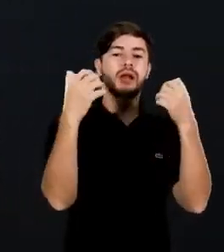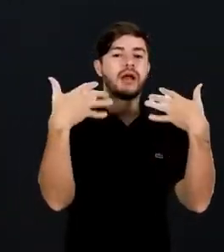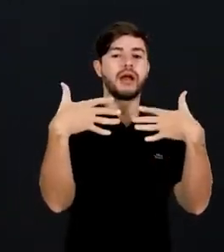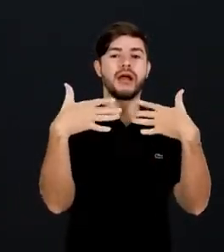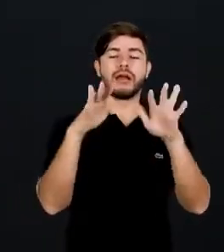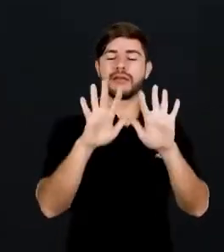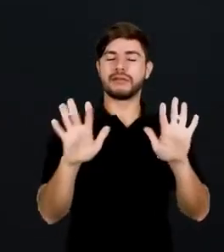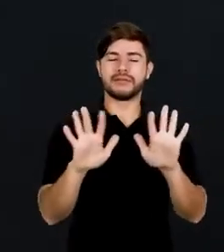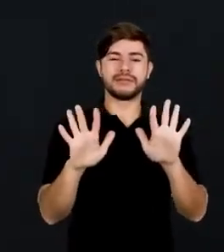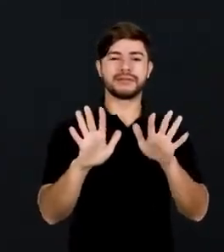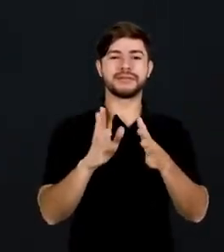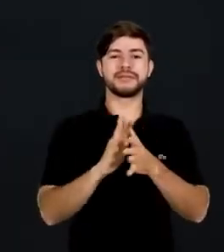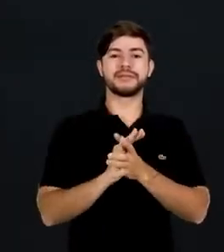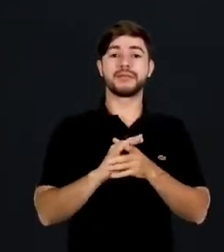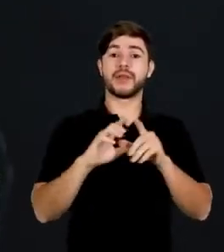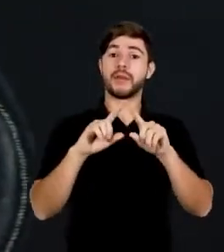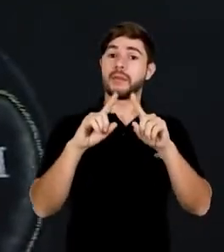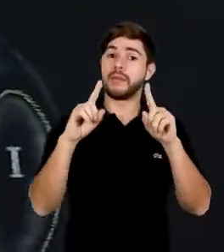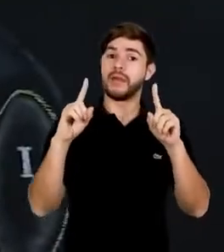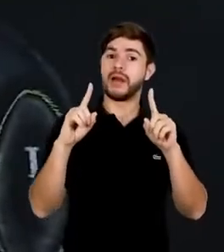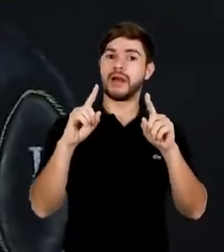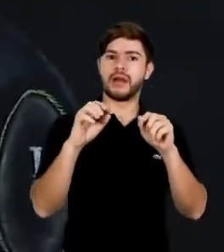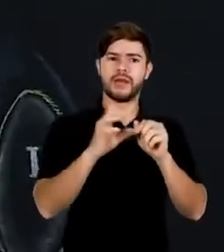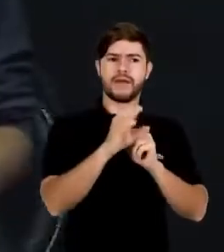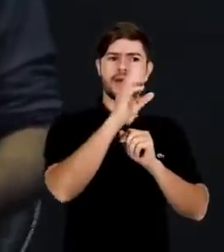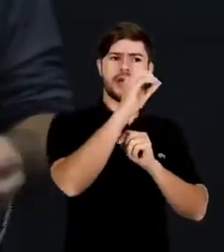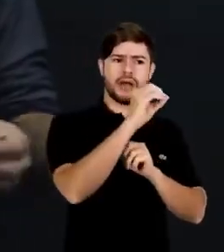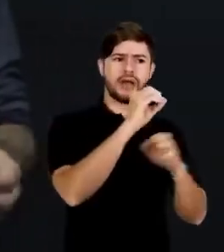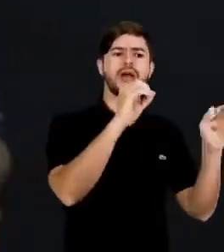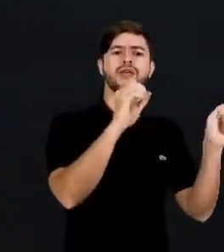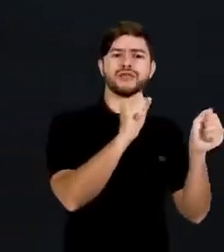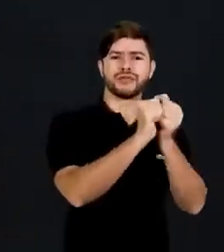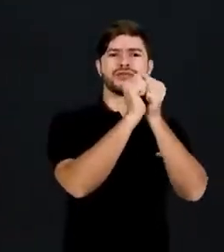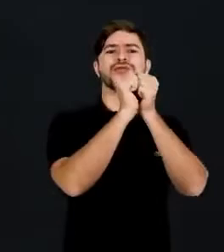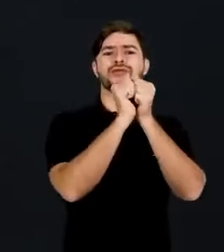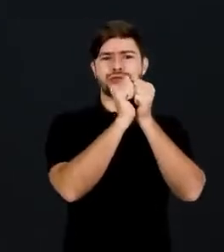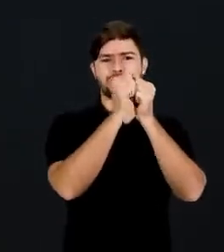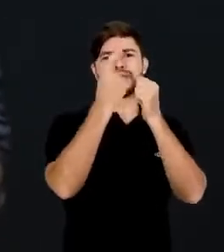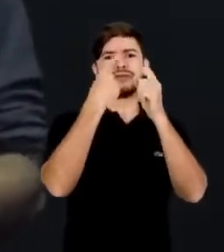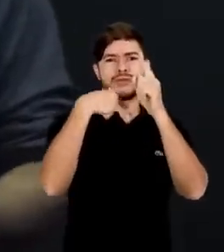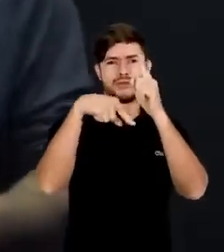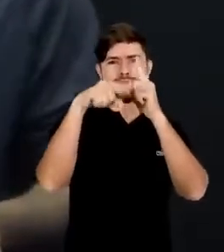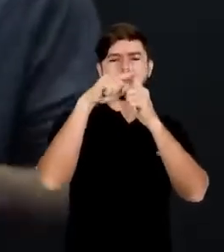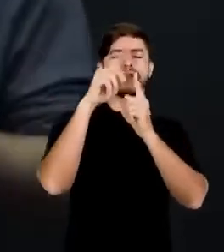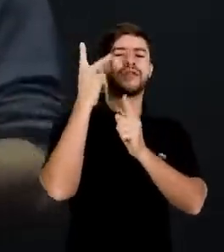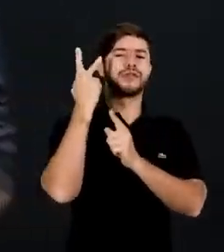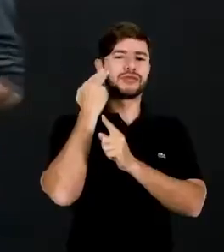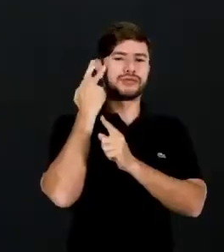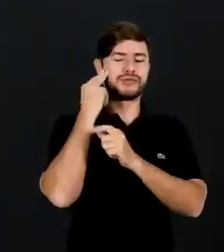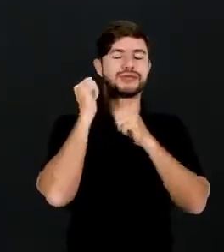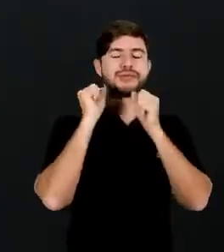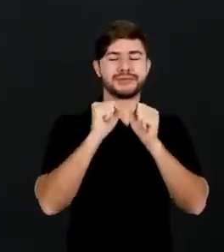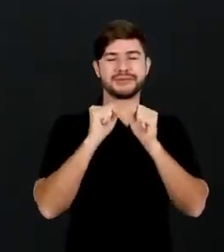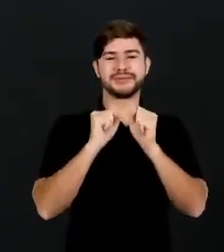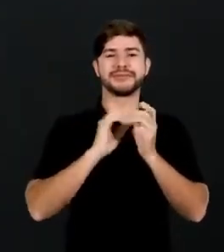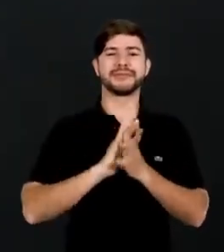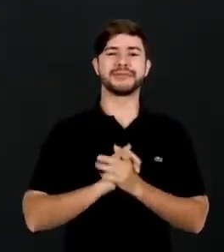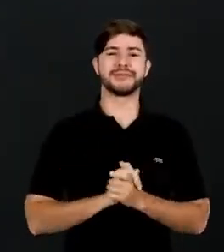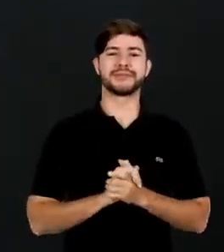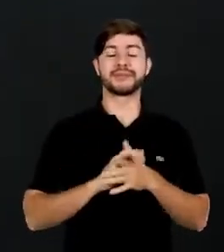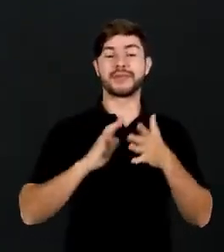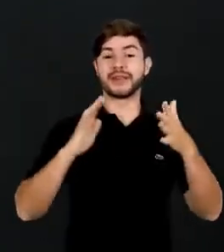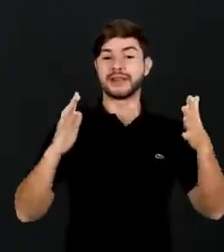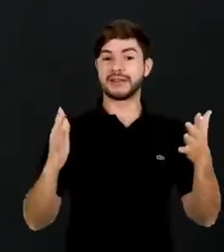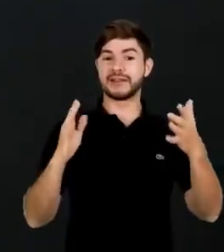tá? Mas nem por isso ele deixa de fazer parte do conjunto dos números naturais. Bacana? Então,